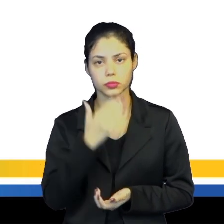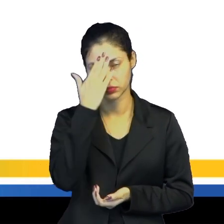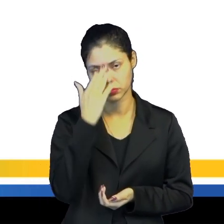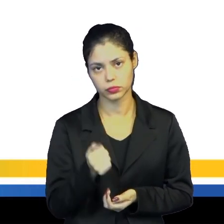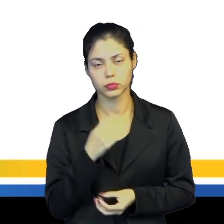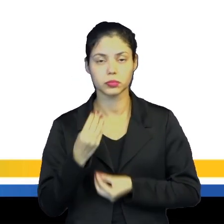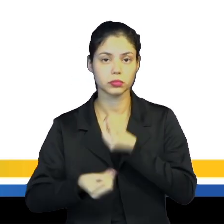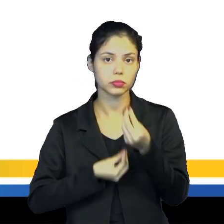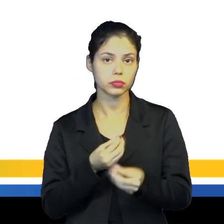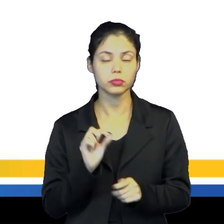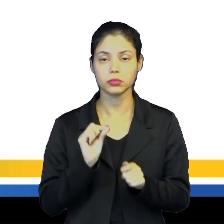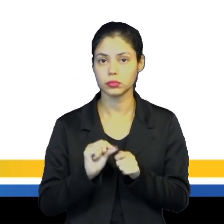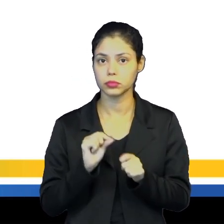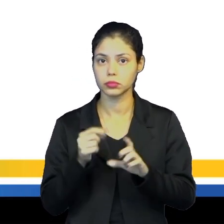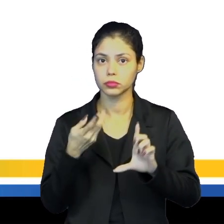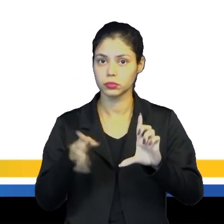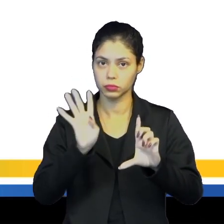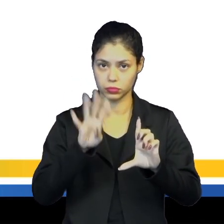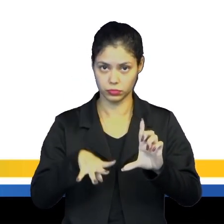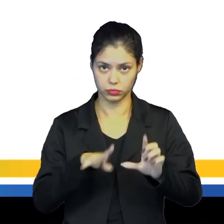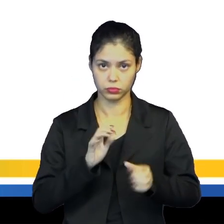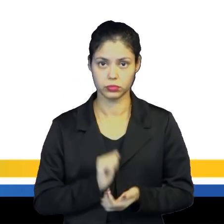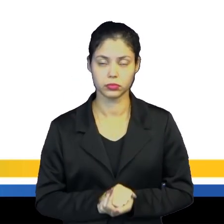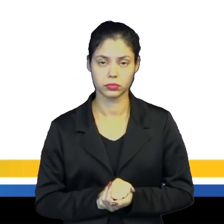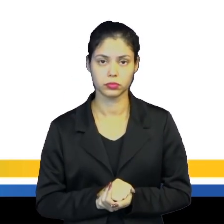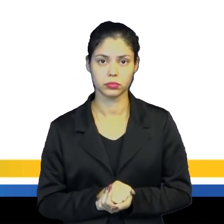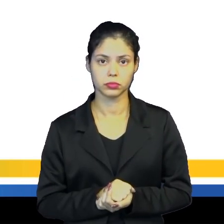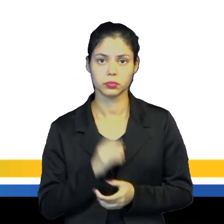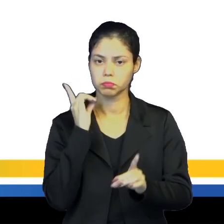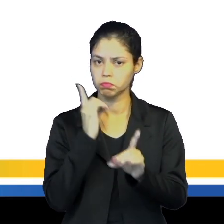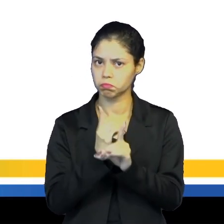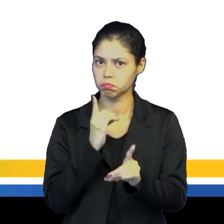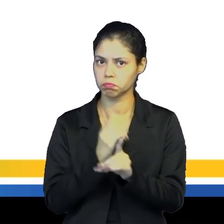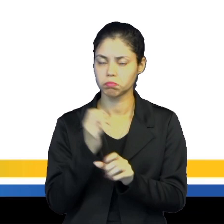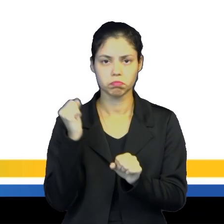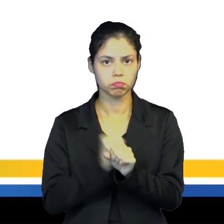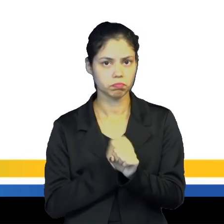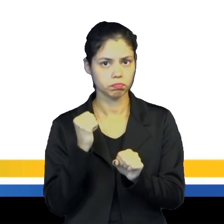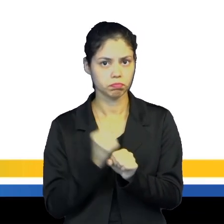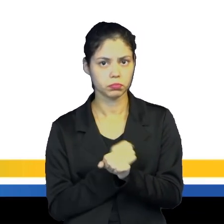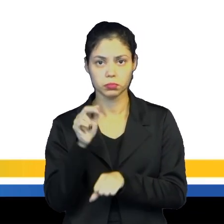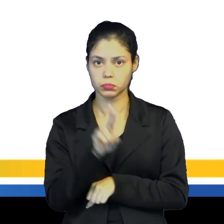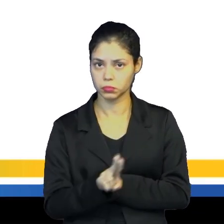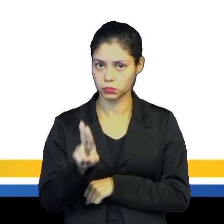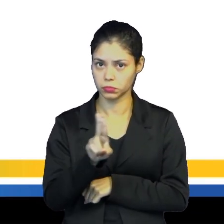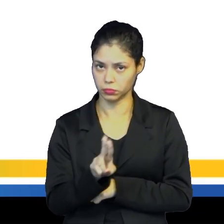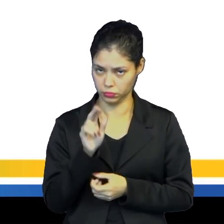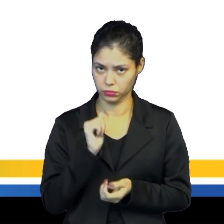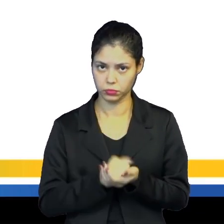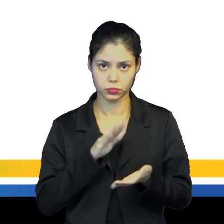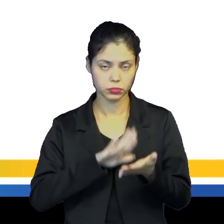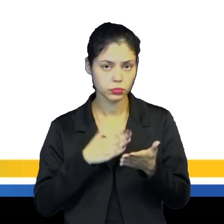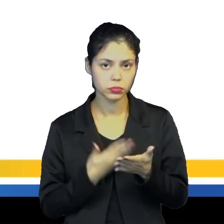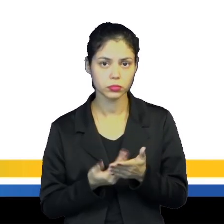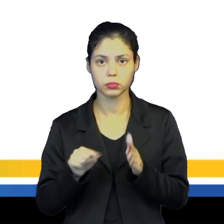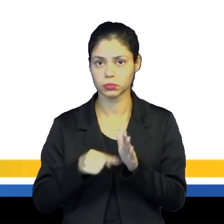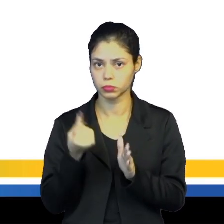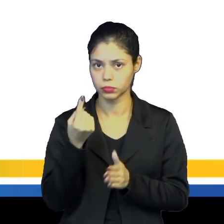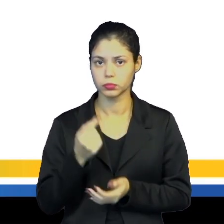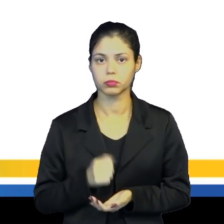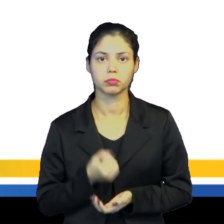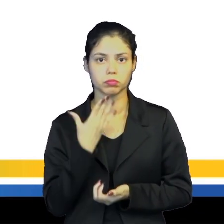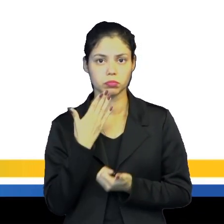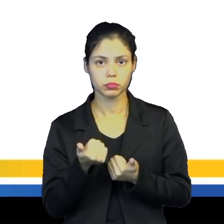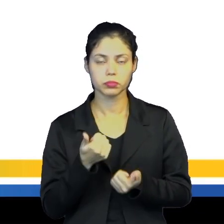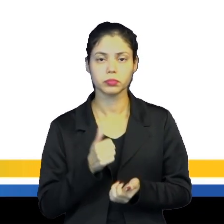sabe como fazer uma tabela? Descubra como construir, utilizar e interpretar uma.